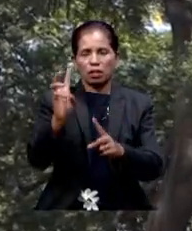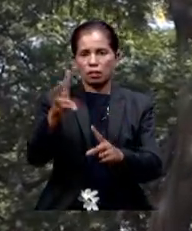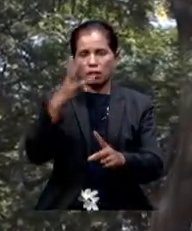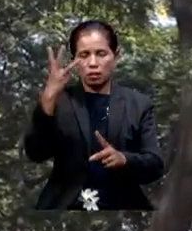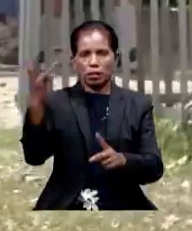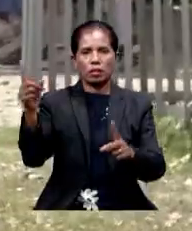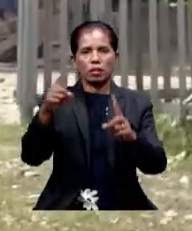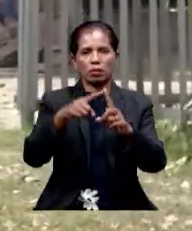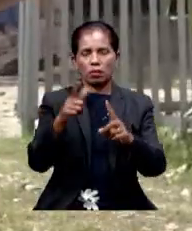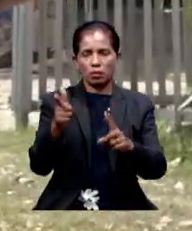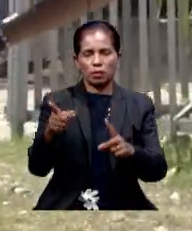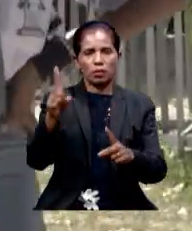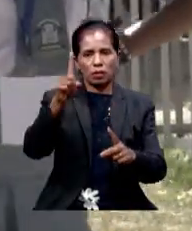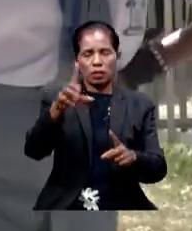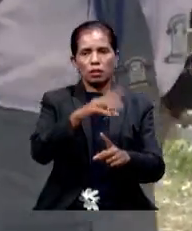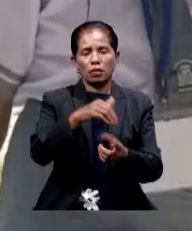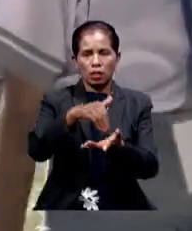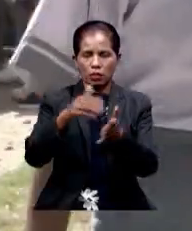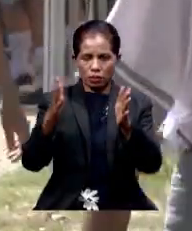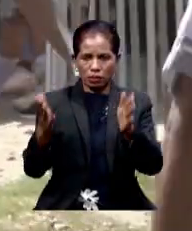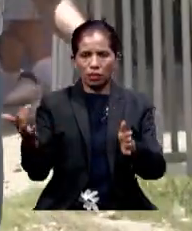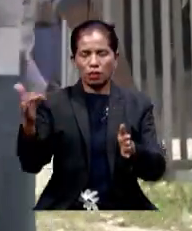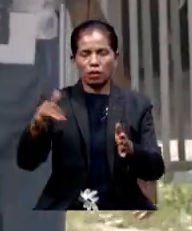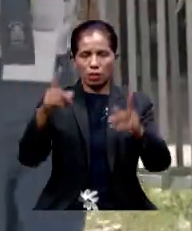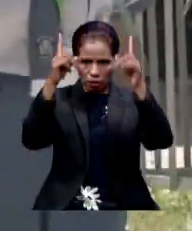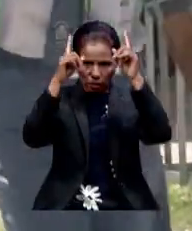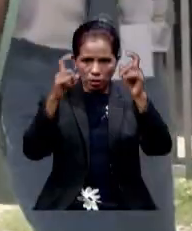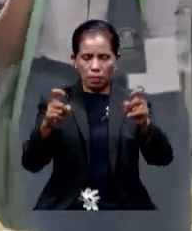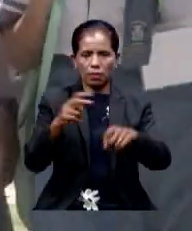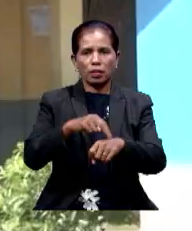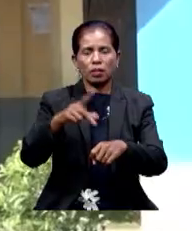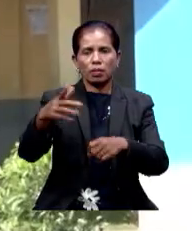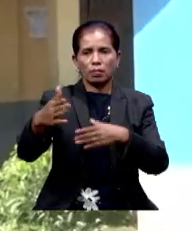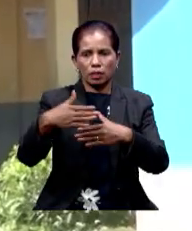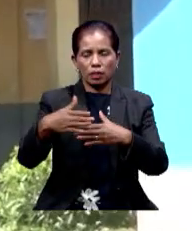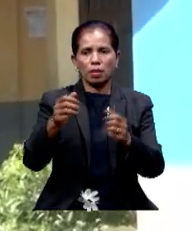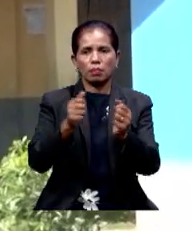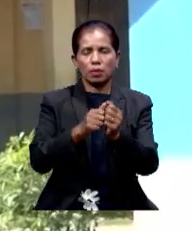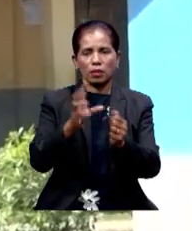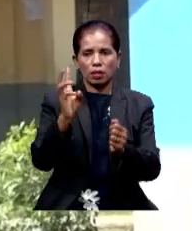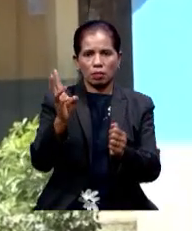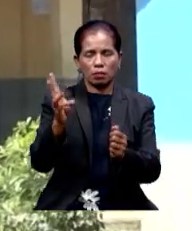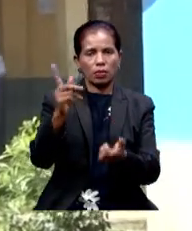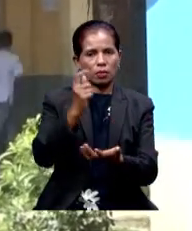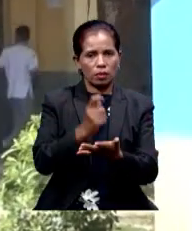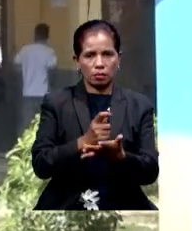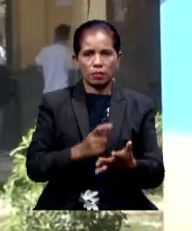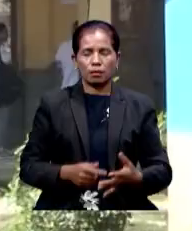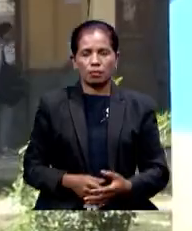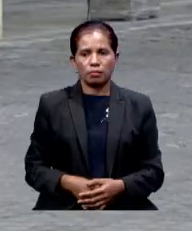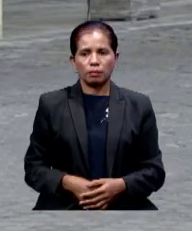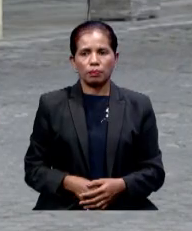to oron ronu resinira no estudante ne be se tu examen nasional basic rihung ne nulu.